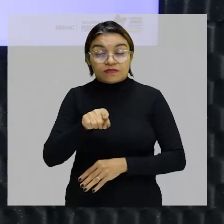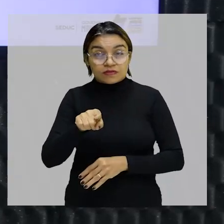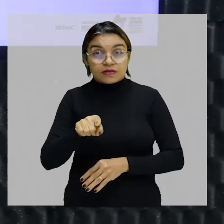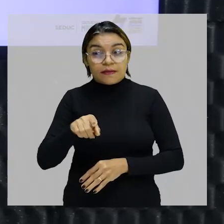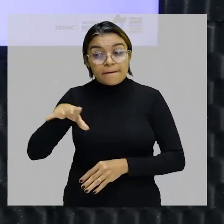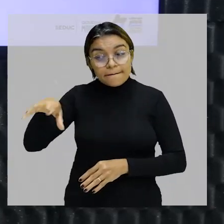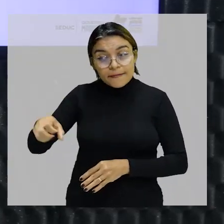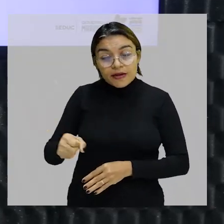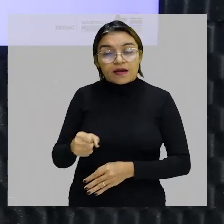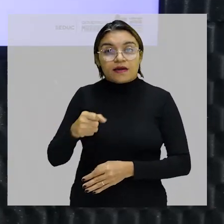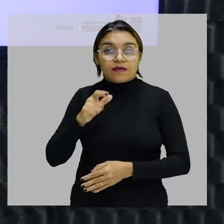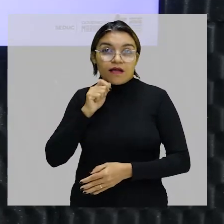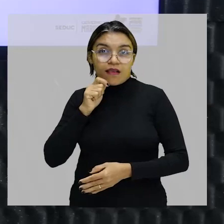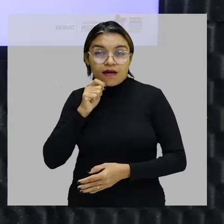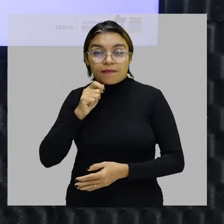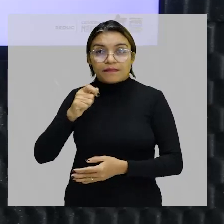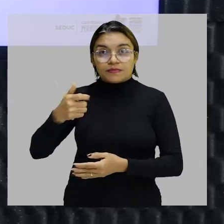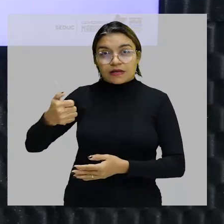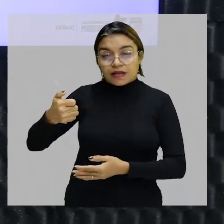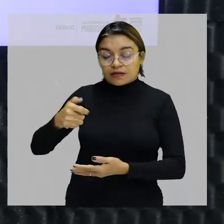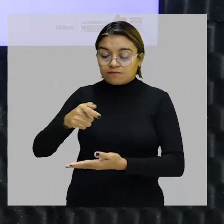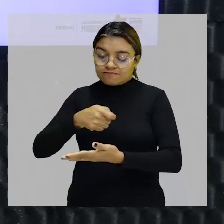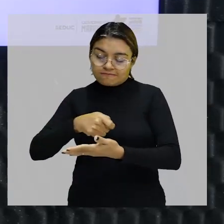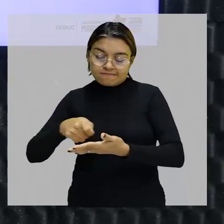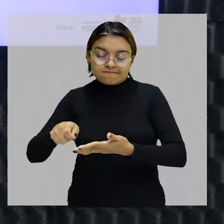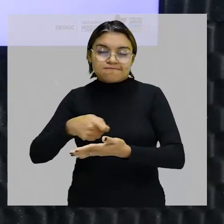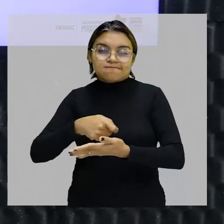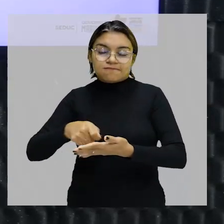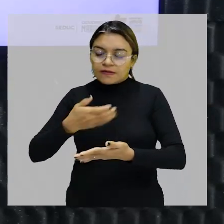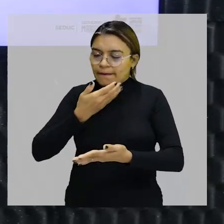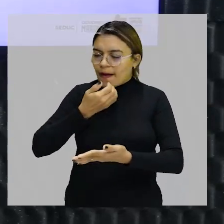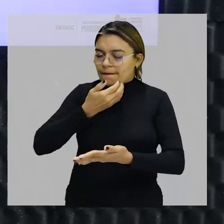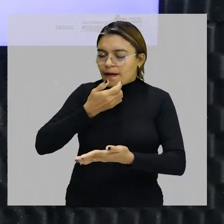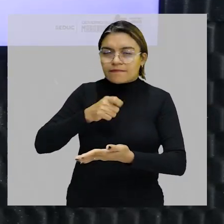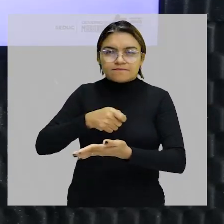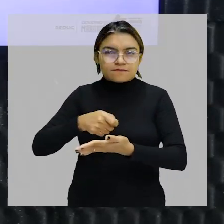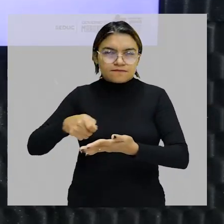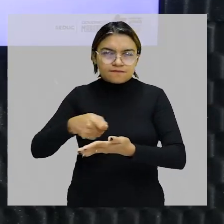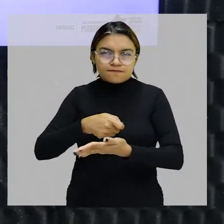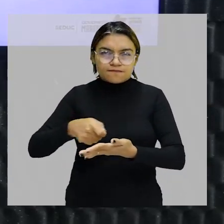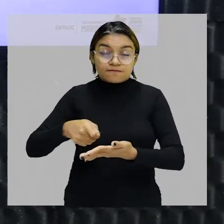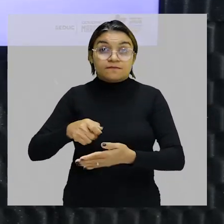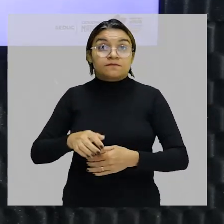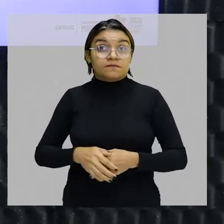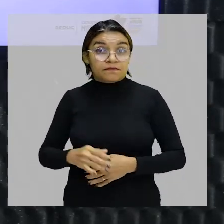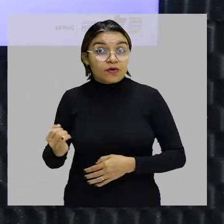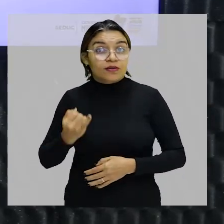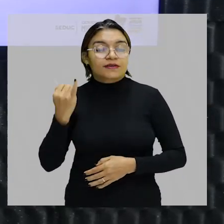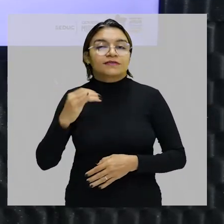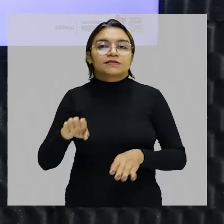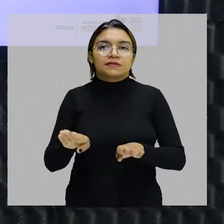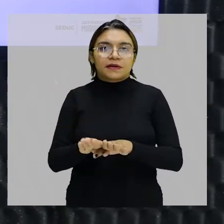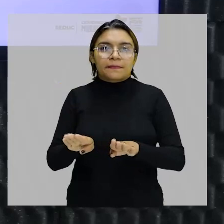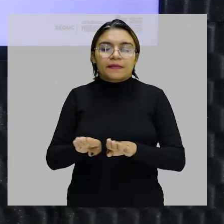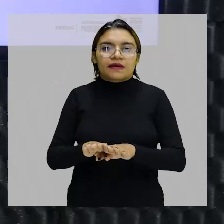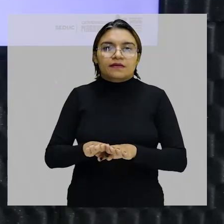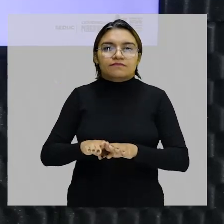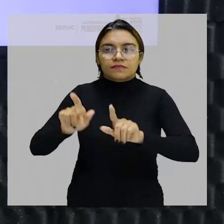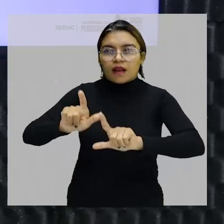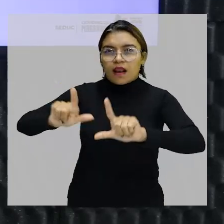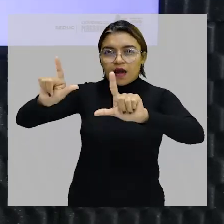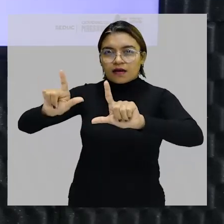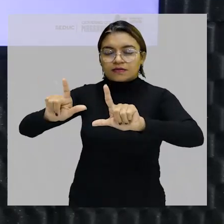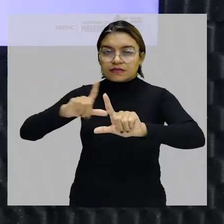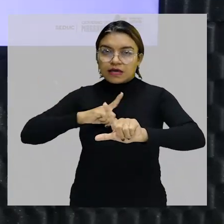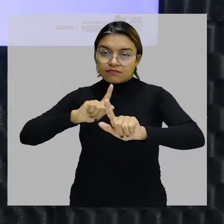borracha para você fazer as suas devidas anotações, observações, certo? E sempre que for possível, aquele gráfico,